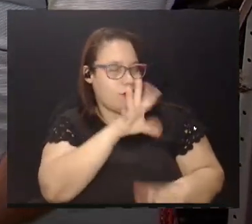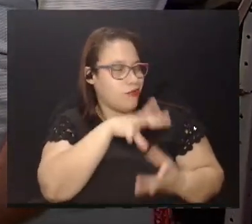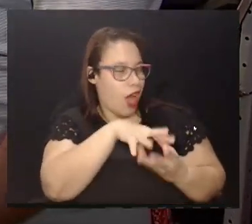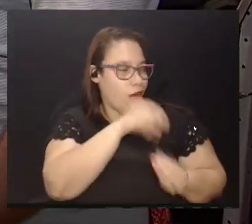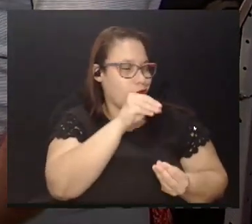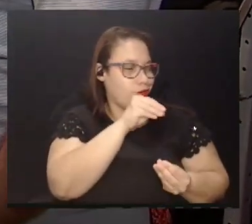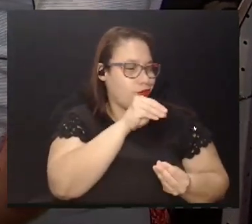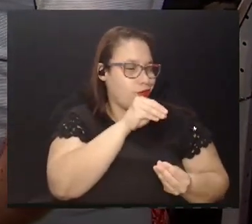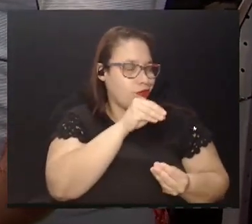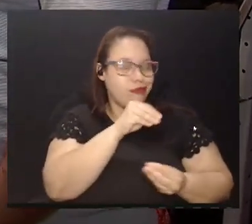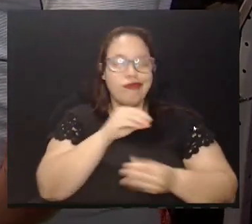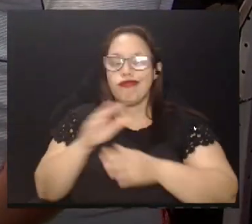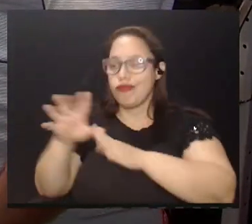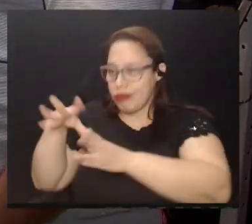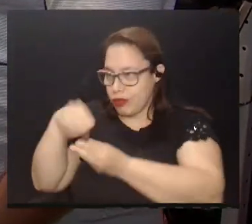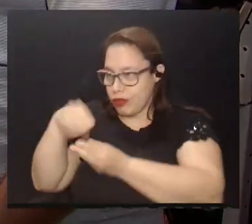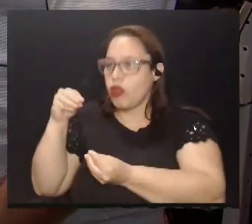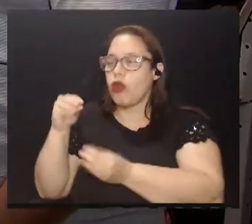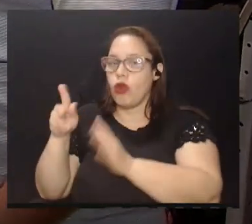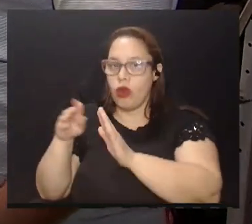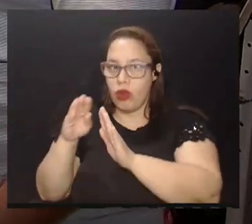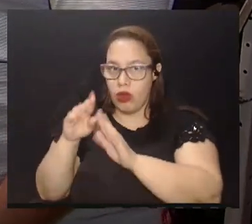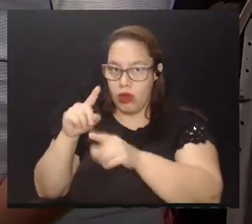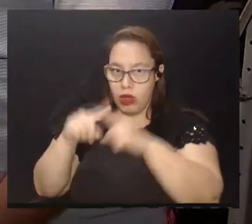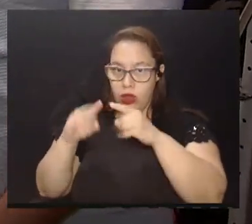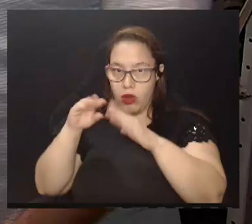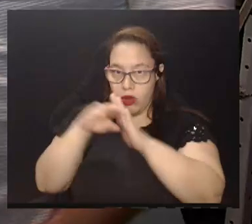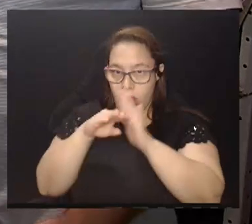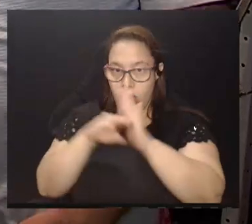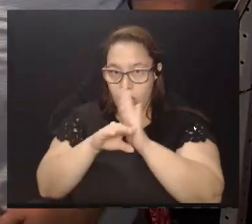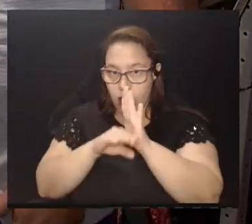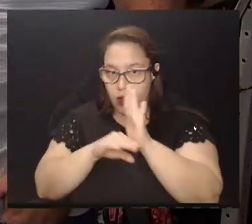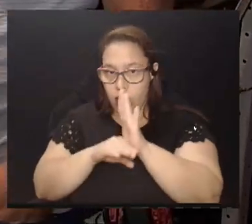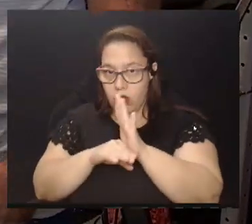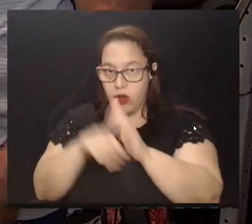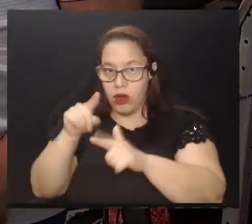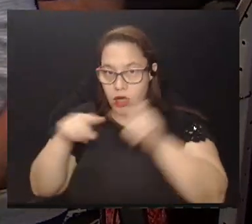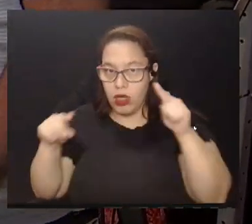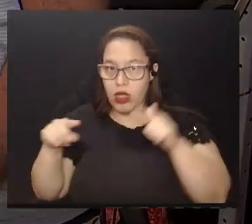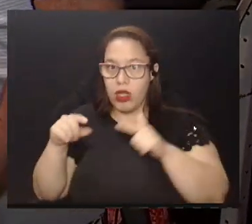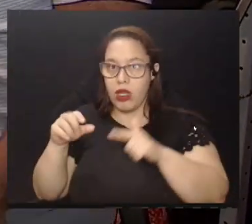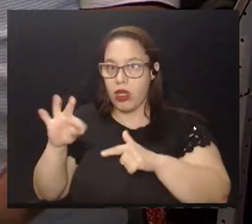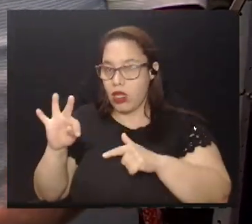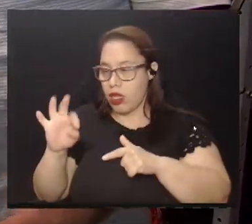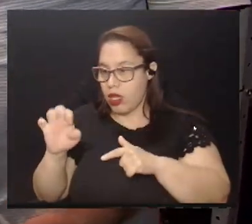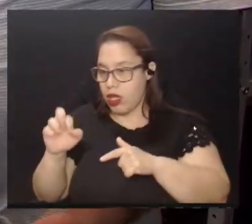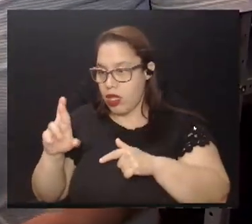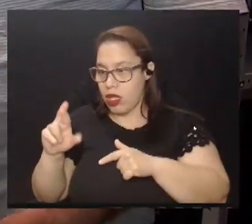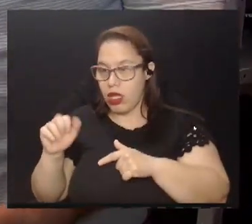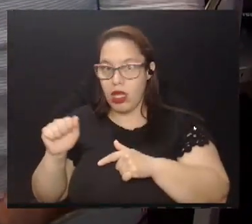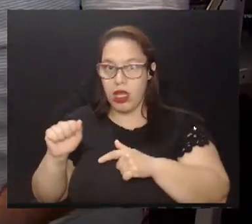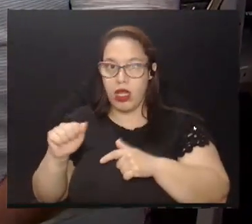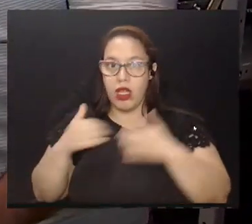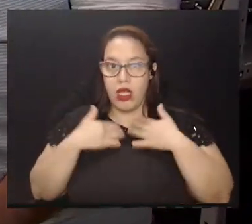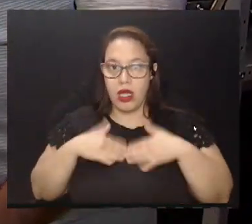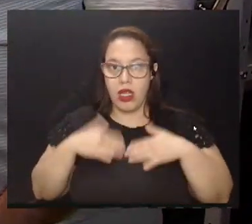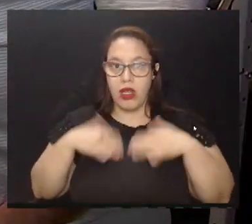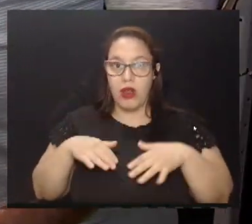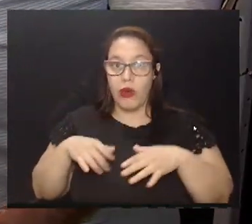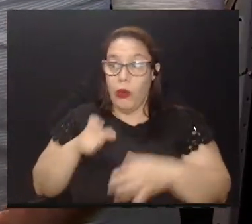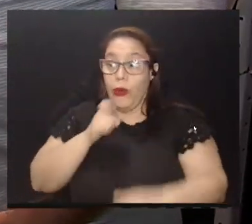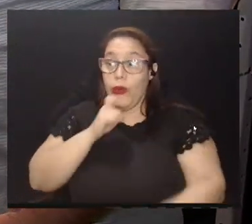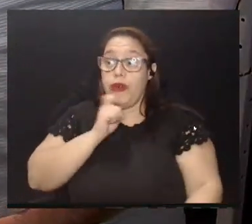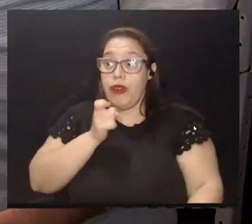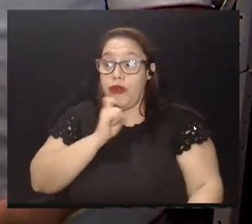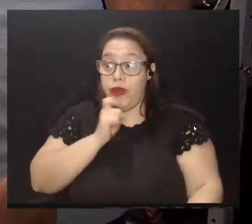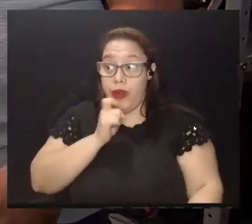todo o material bruto, está tudo armazenado, são centenas de teras refrigerados. Olha que legal, pessoal. Aqui o que nos